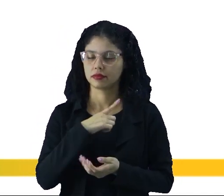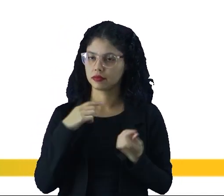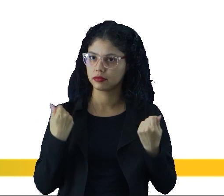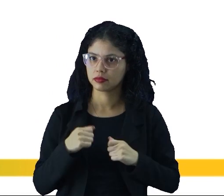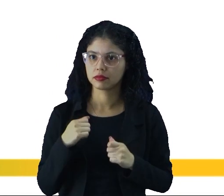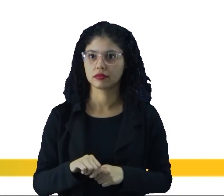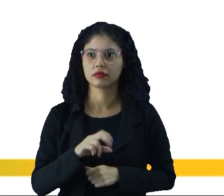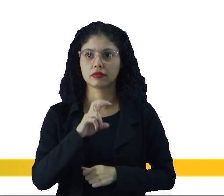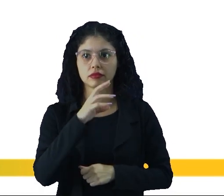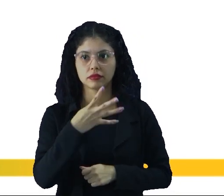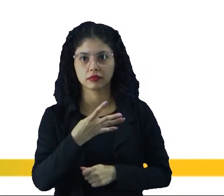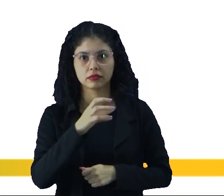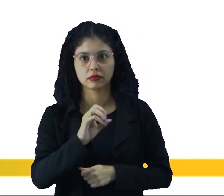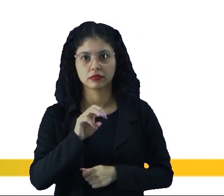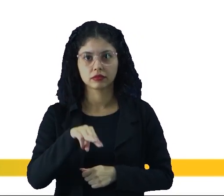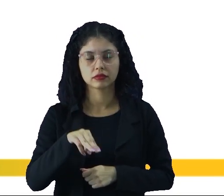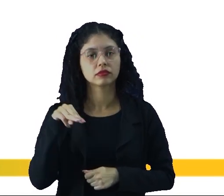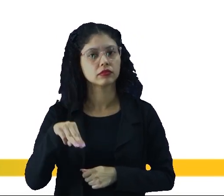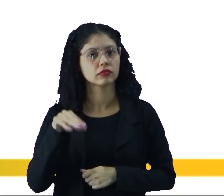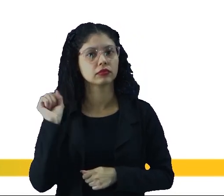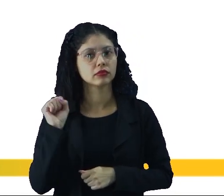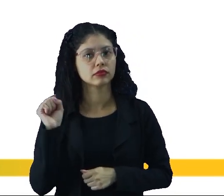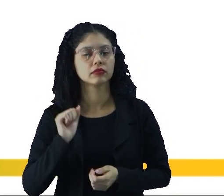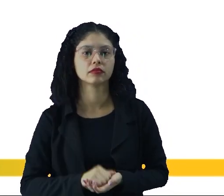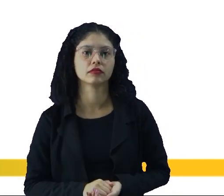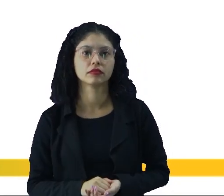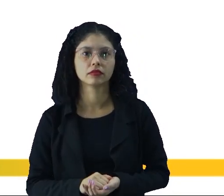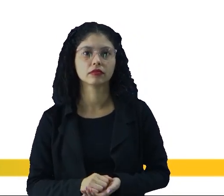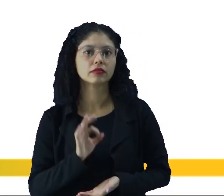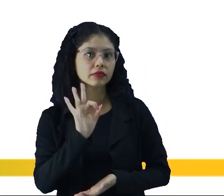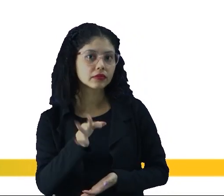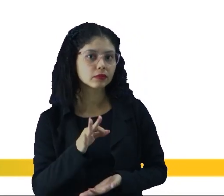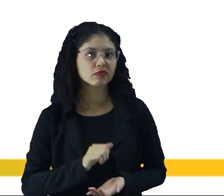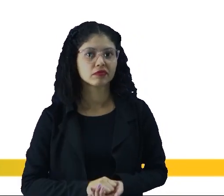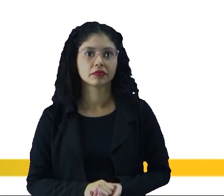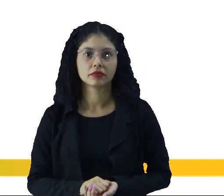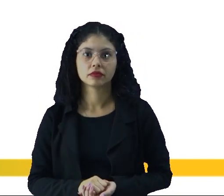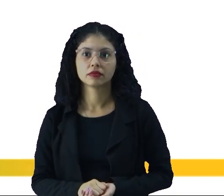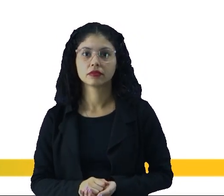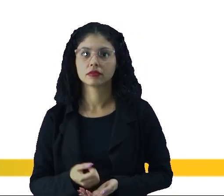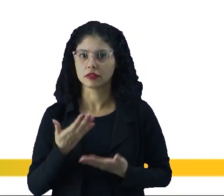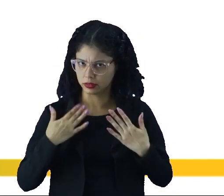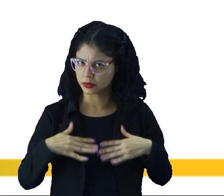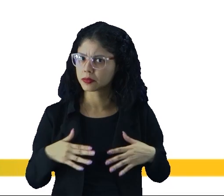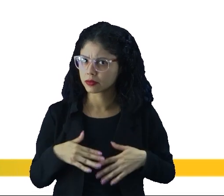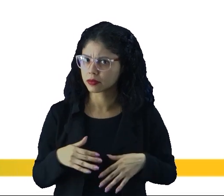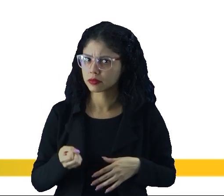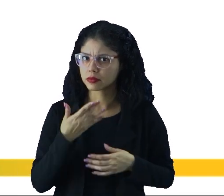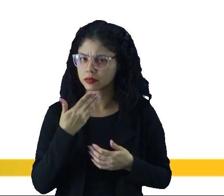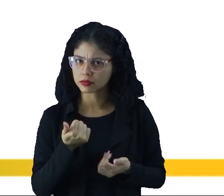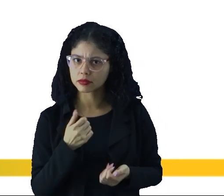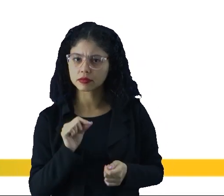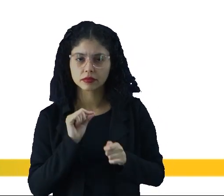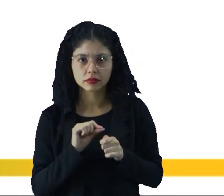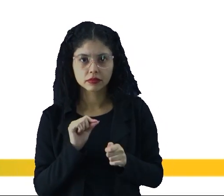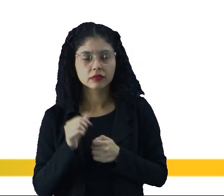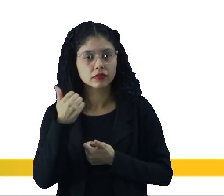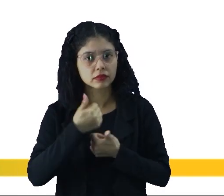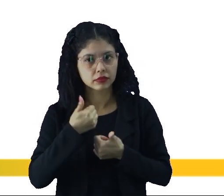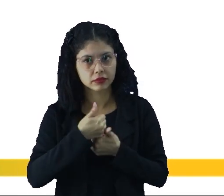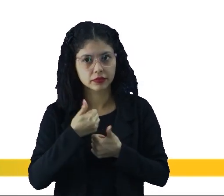que ser de 40 metros por segundo. Certo? Então, tranquilo nessa questão, fazendo aí